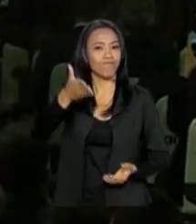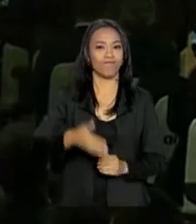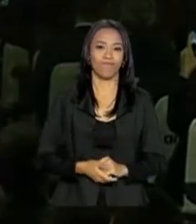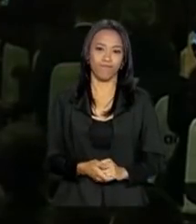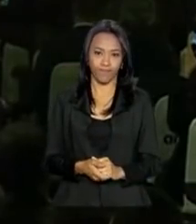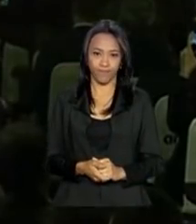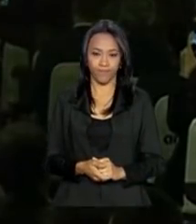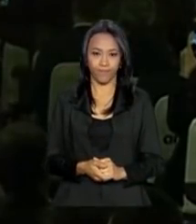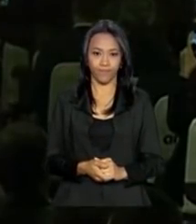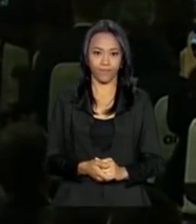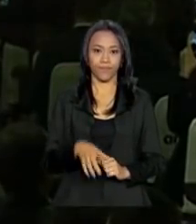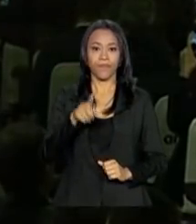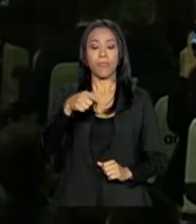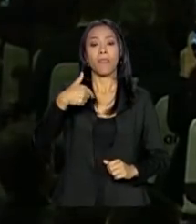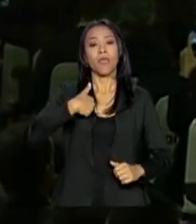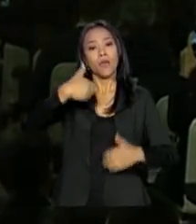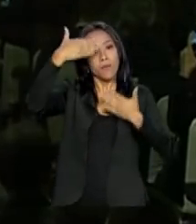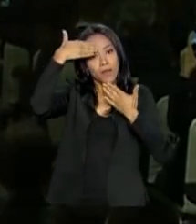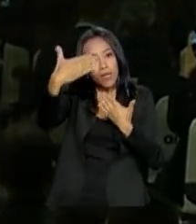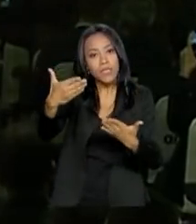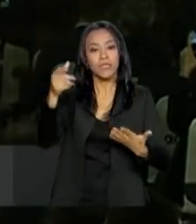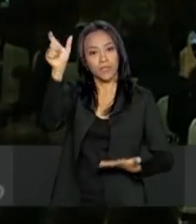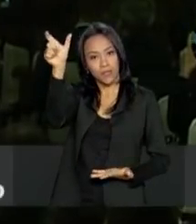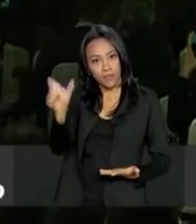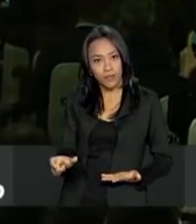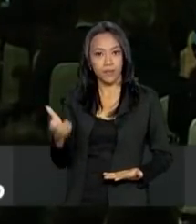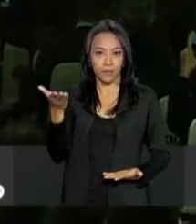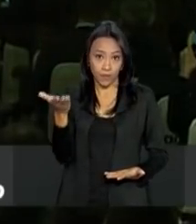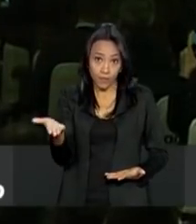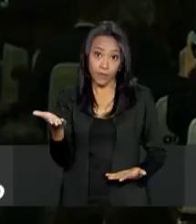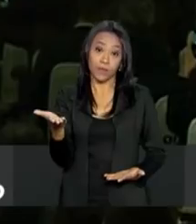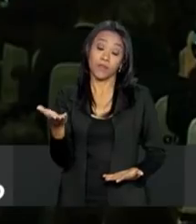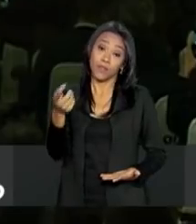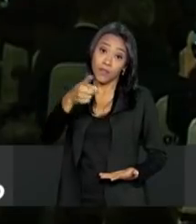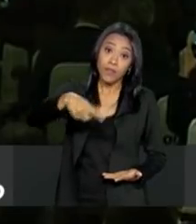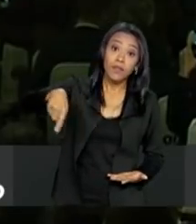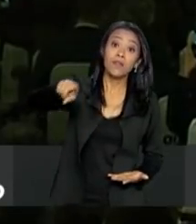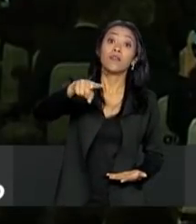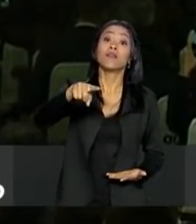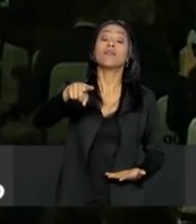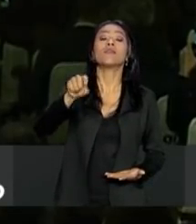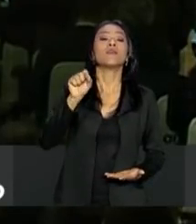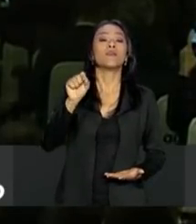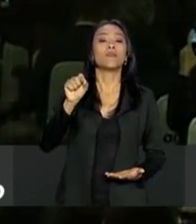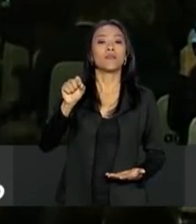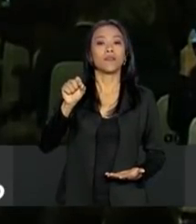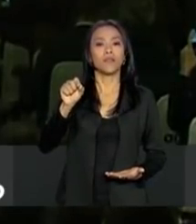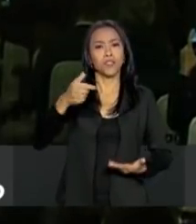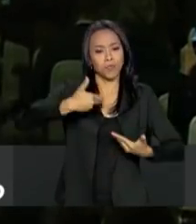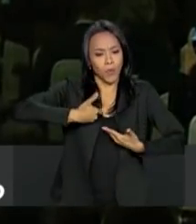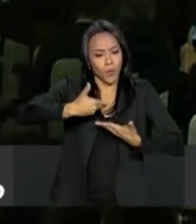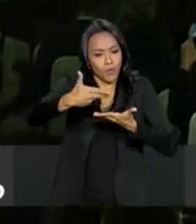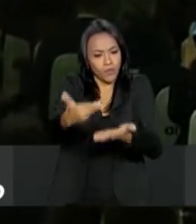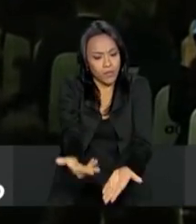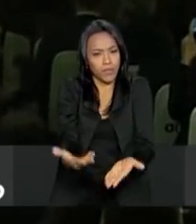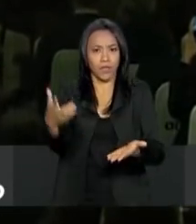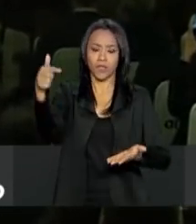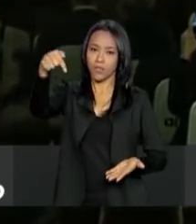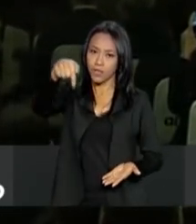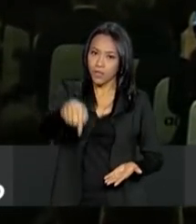que eu agradeço ao toner e abert a gentileza de me convidarem para